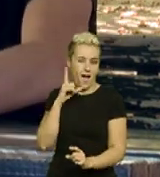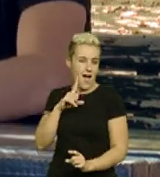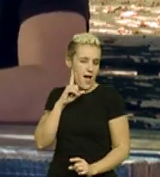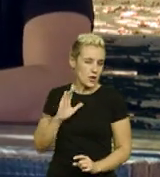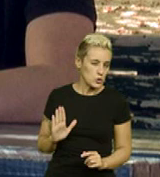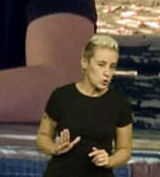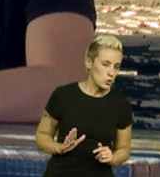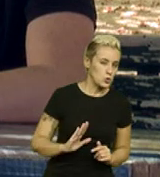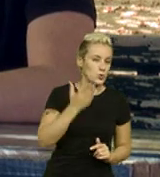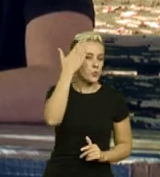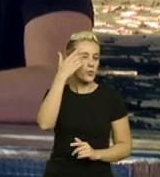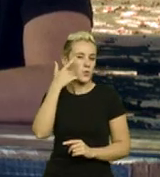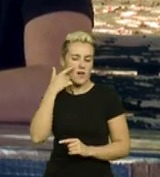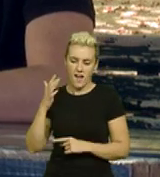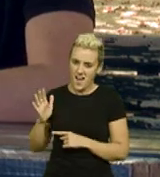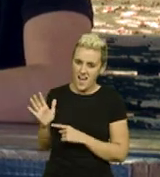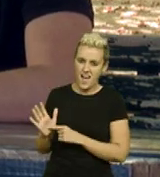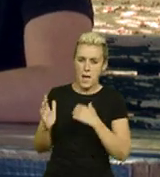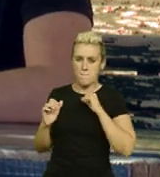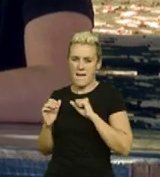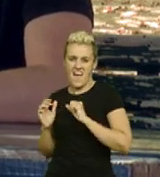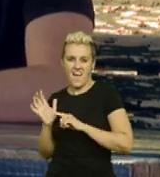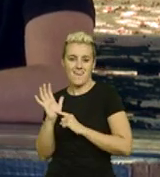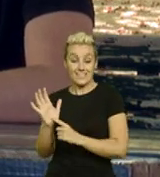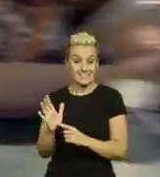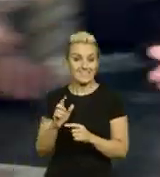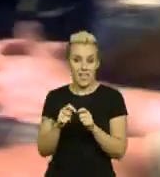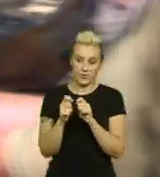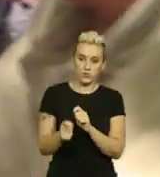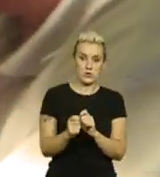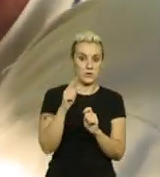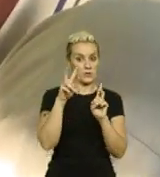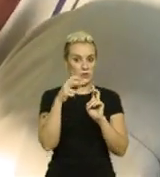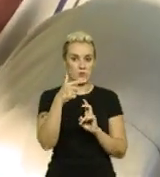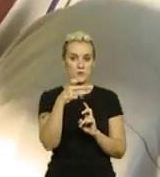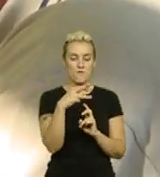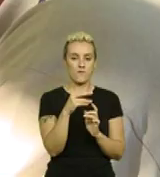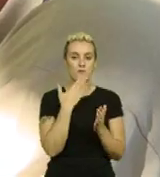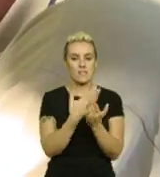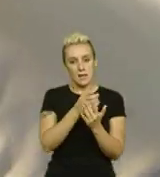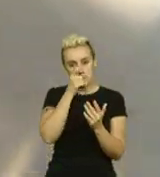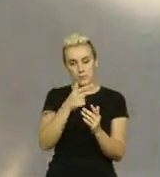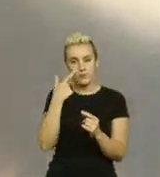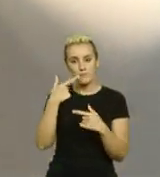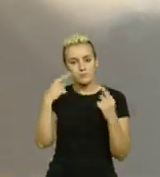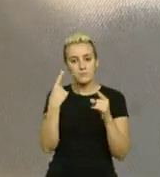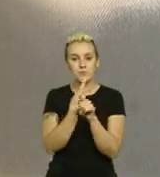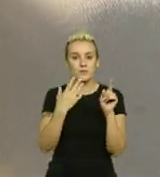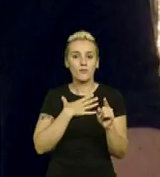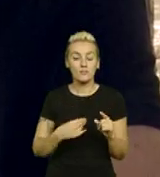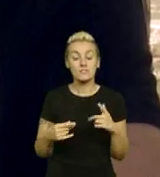trunfo que gastar dinheiro em cima do gol tanto em um caso isso é um caso um grupo que está aí pra conseguir mostrar que gosta